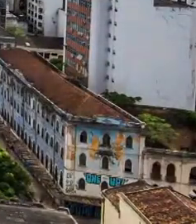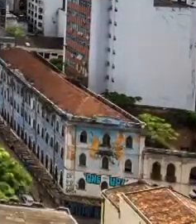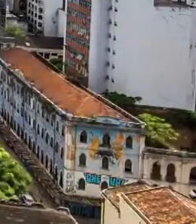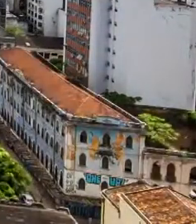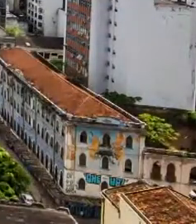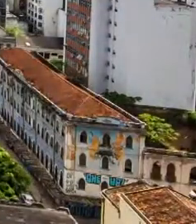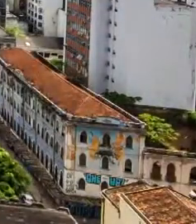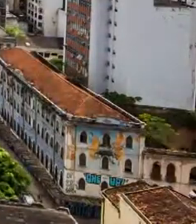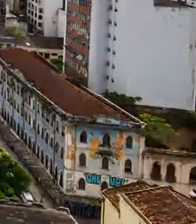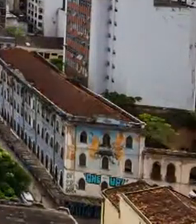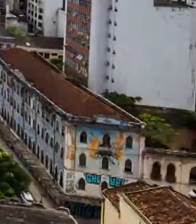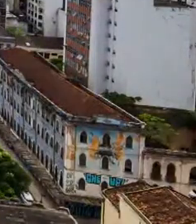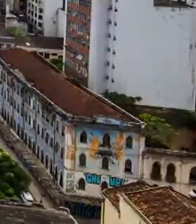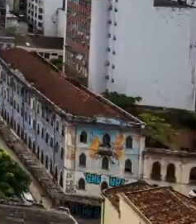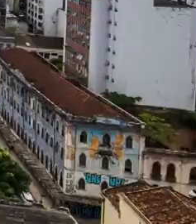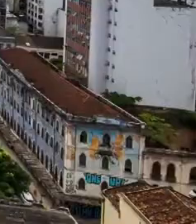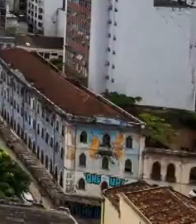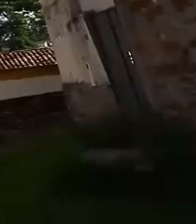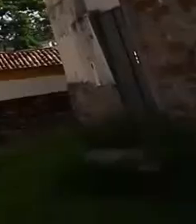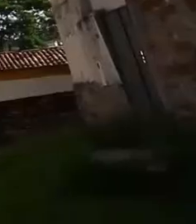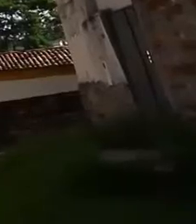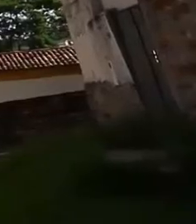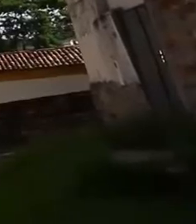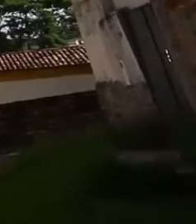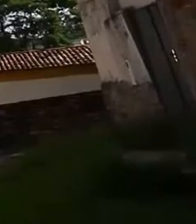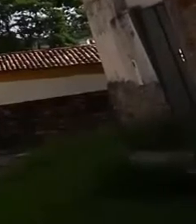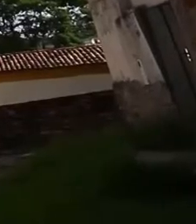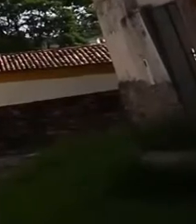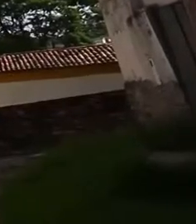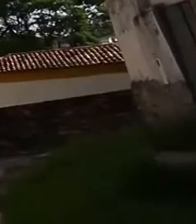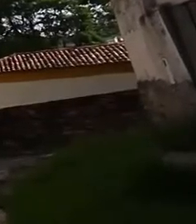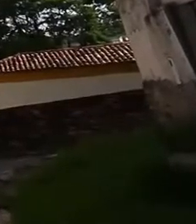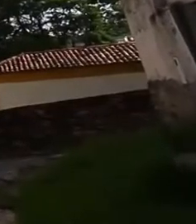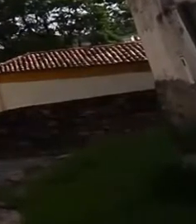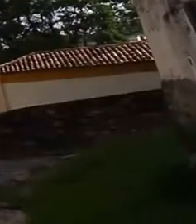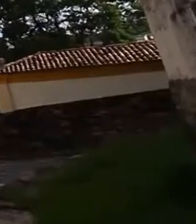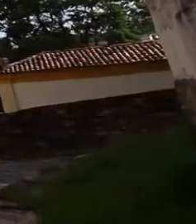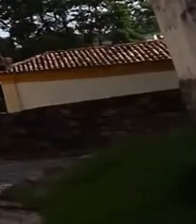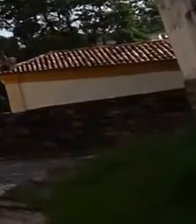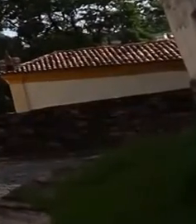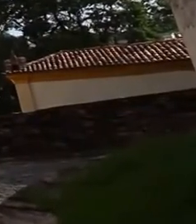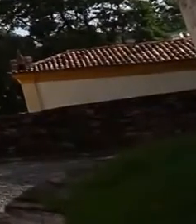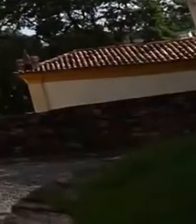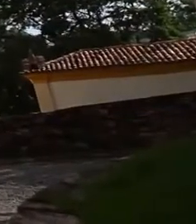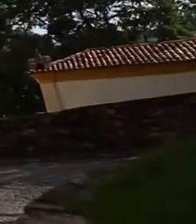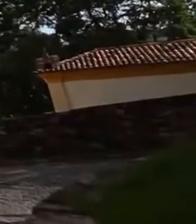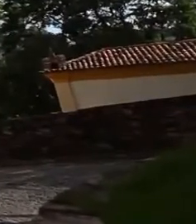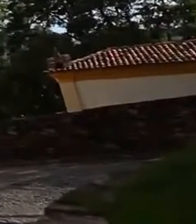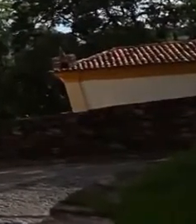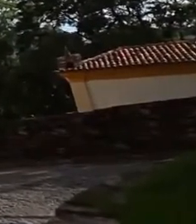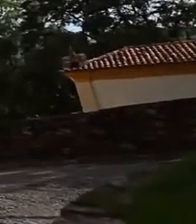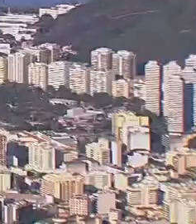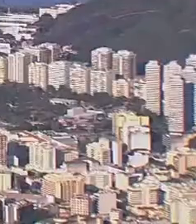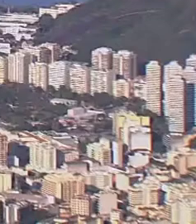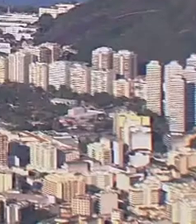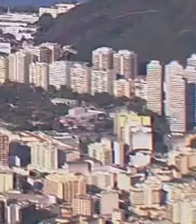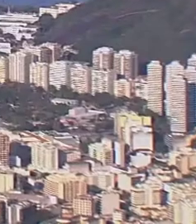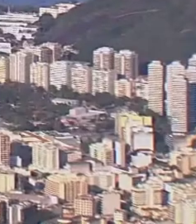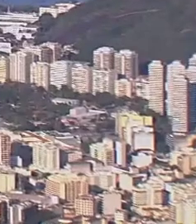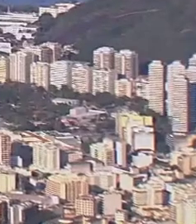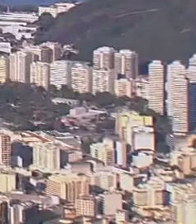e de esperança, te agradeço. Sim, teu formoso céu, risonho e límpido,